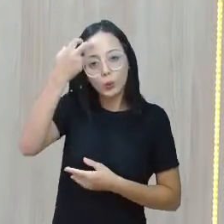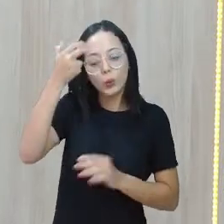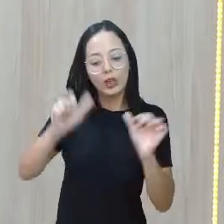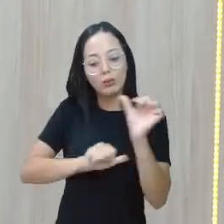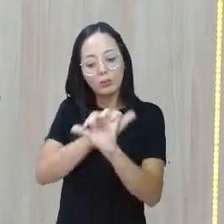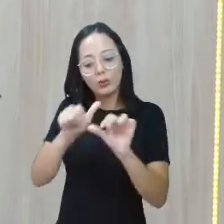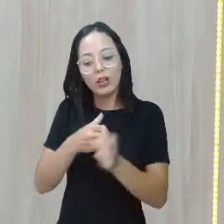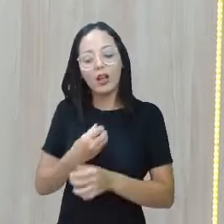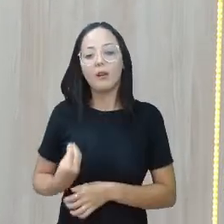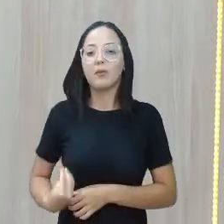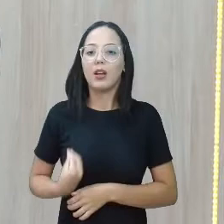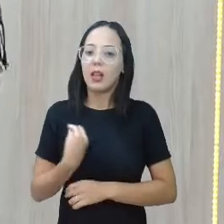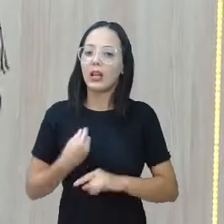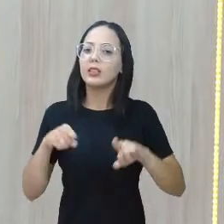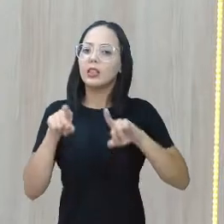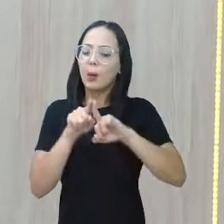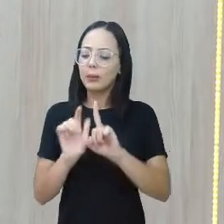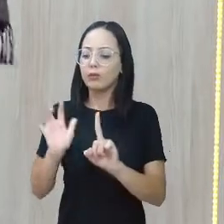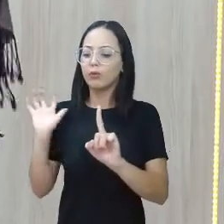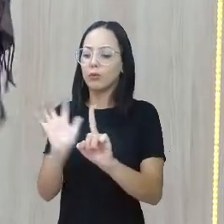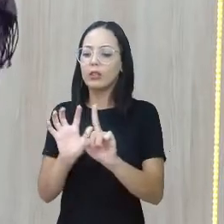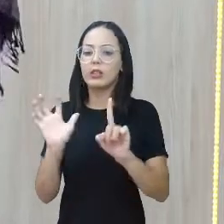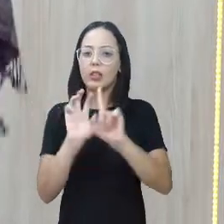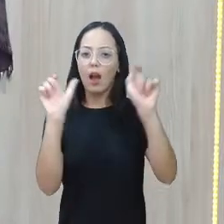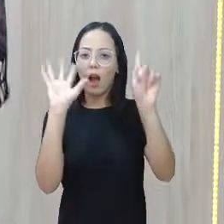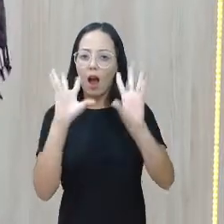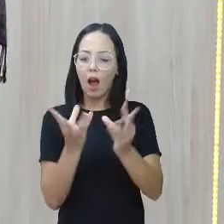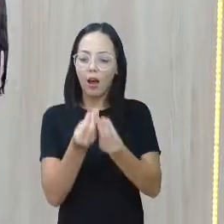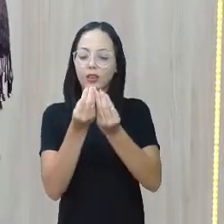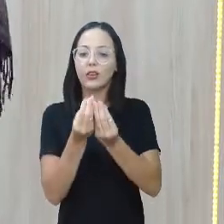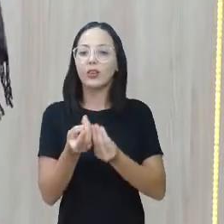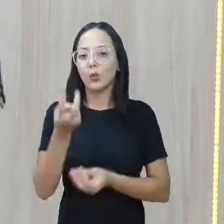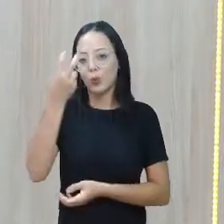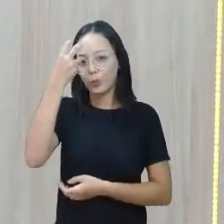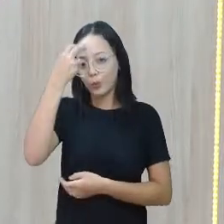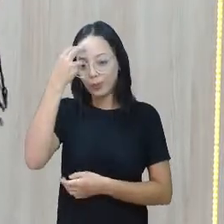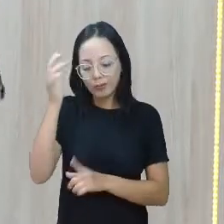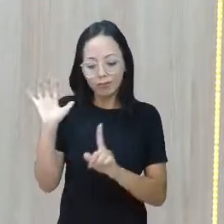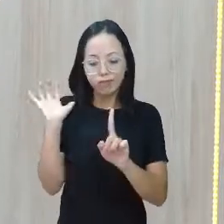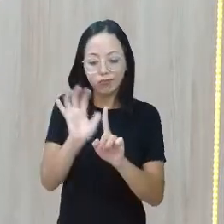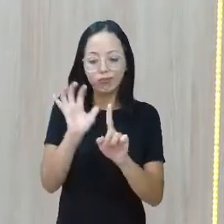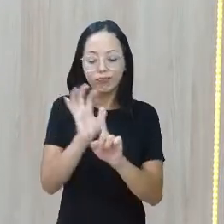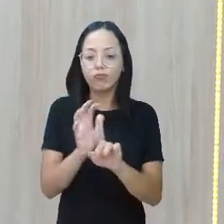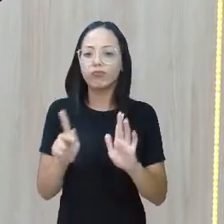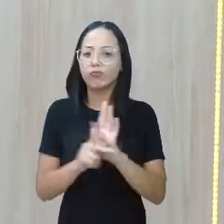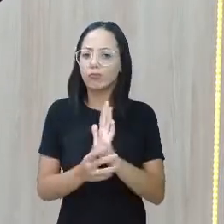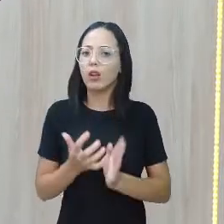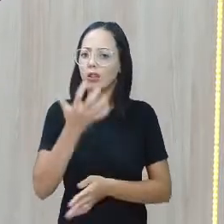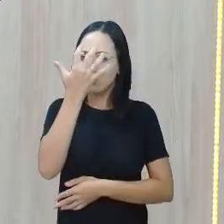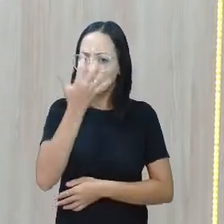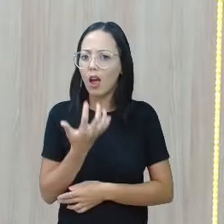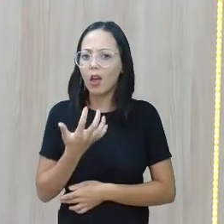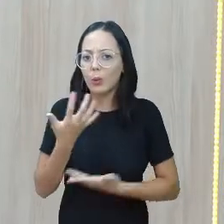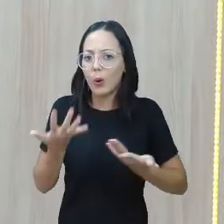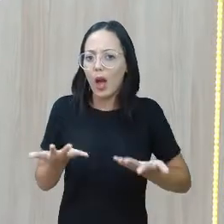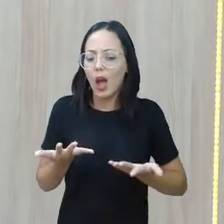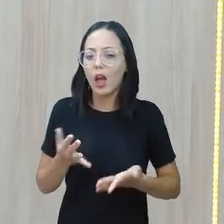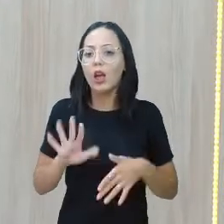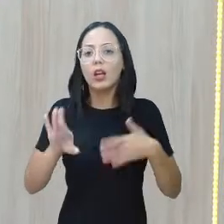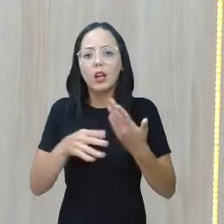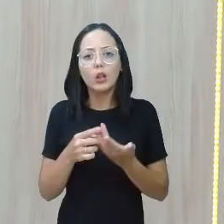realidade, inclusive de influenciar a arte e a cultura. Gente, isso é muito sério. Então,